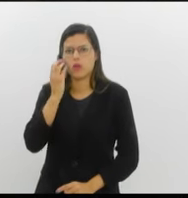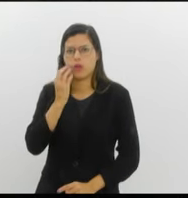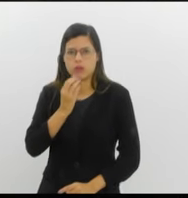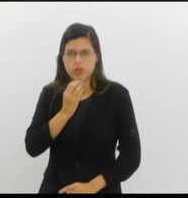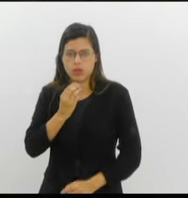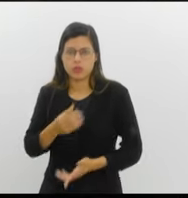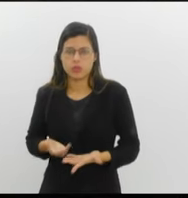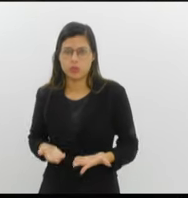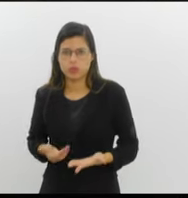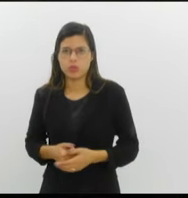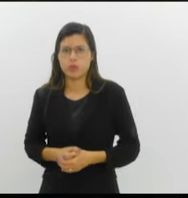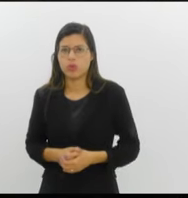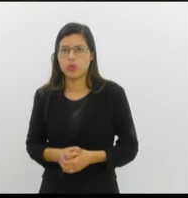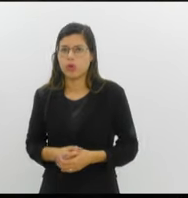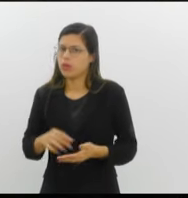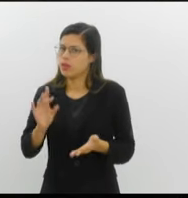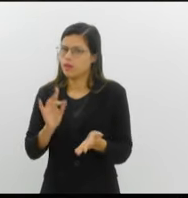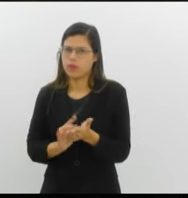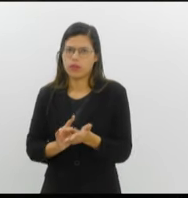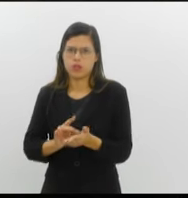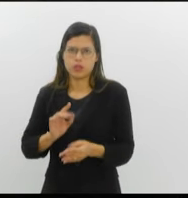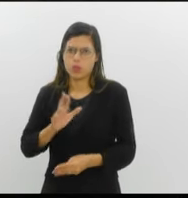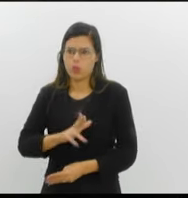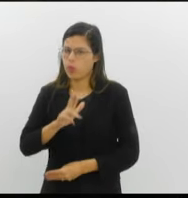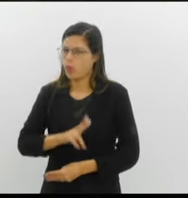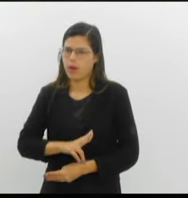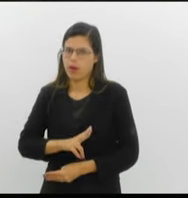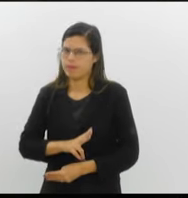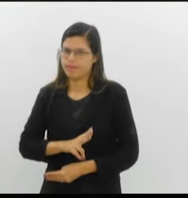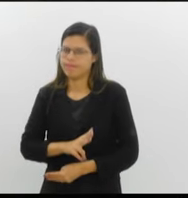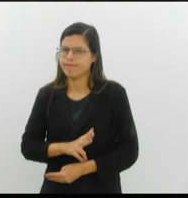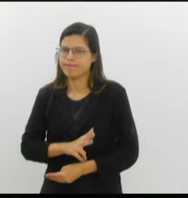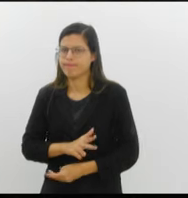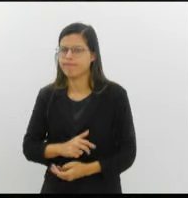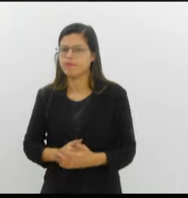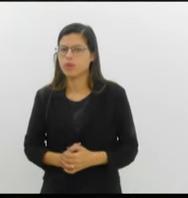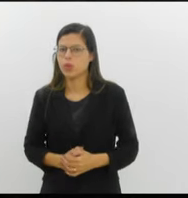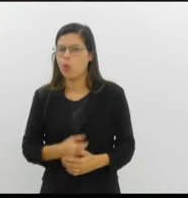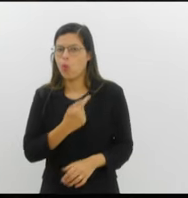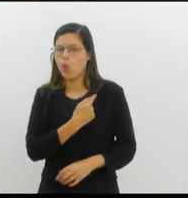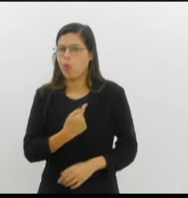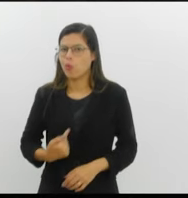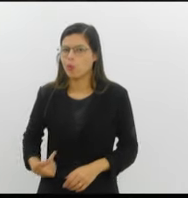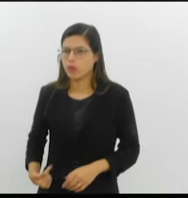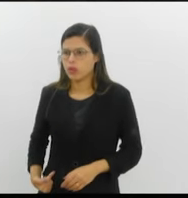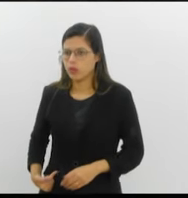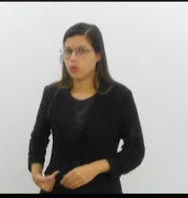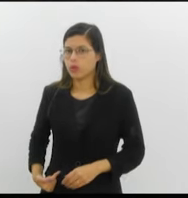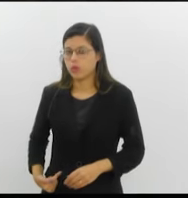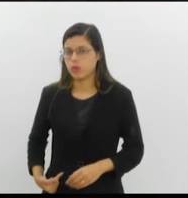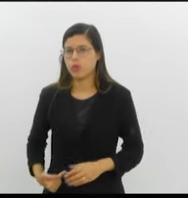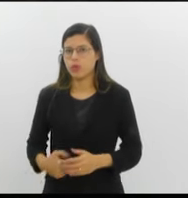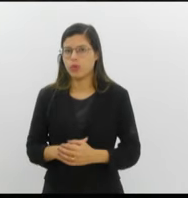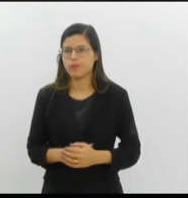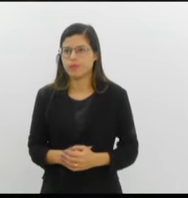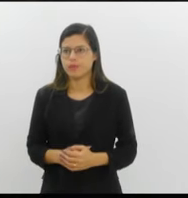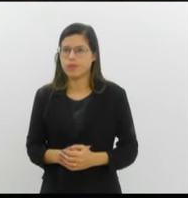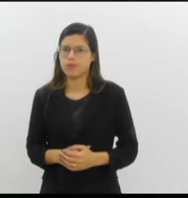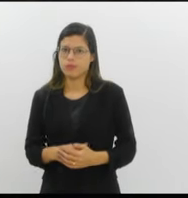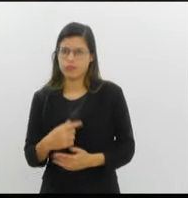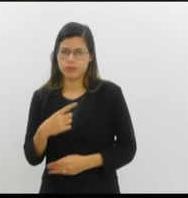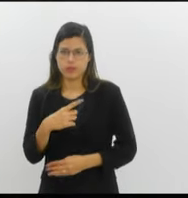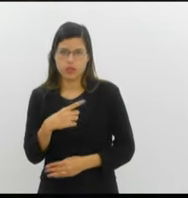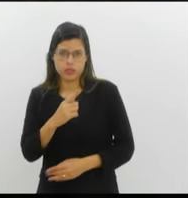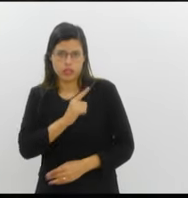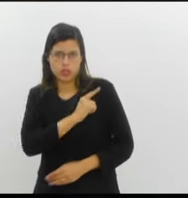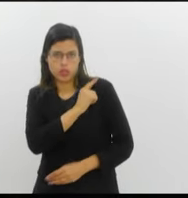quando efetivamente não é a realidade. O governador recebeu essa gestão